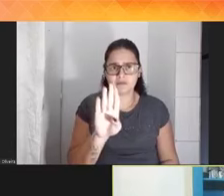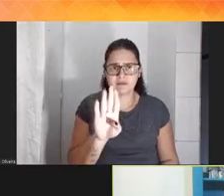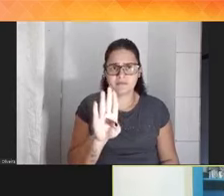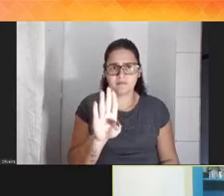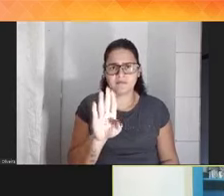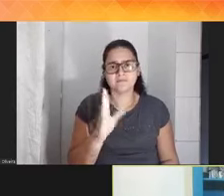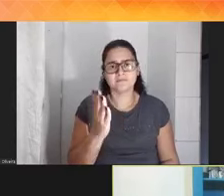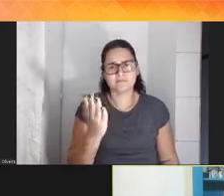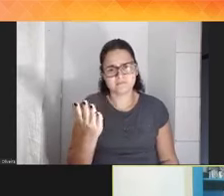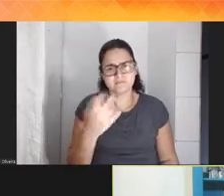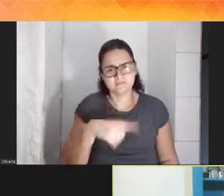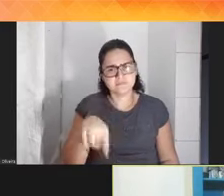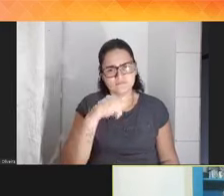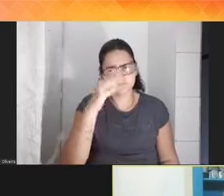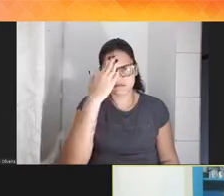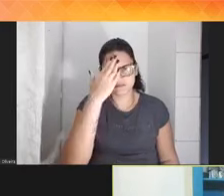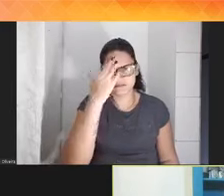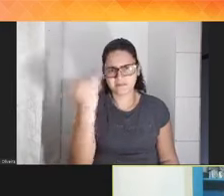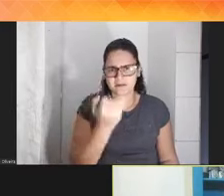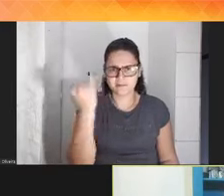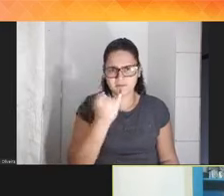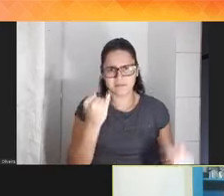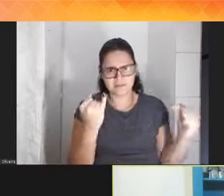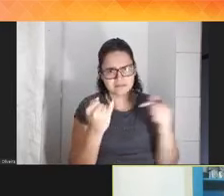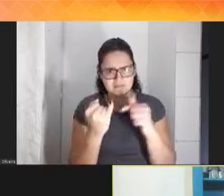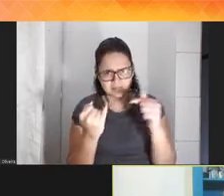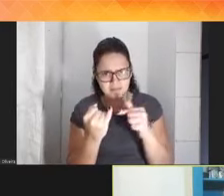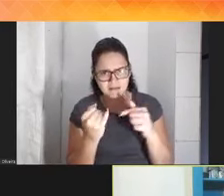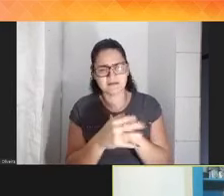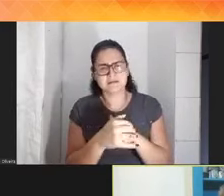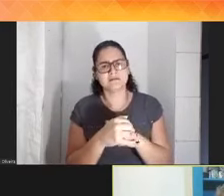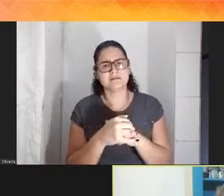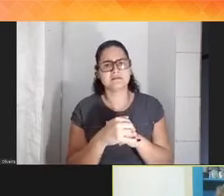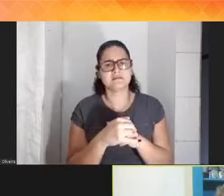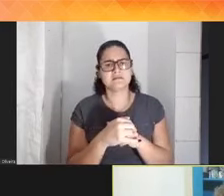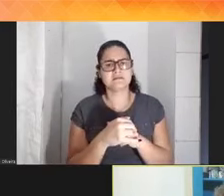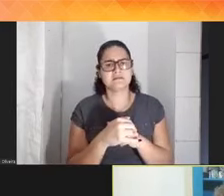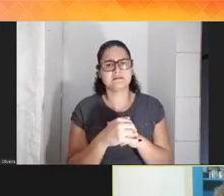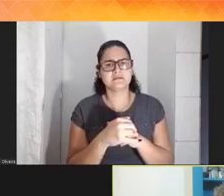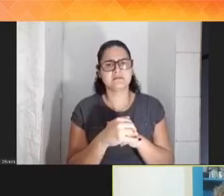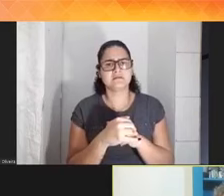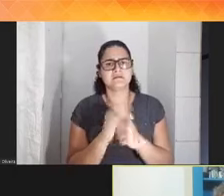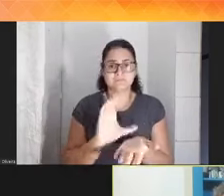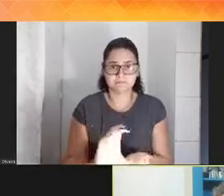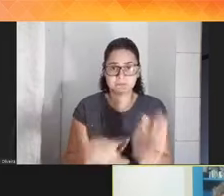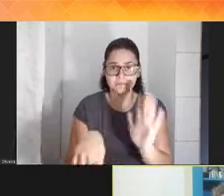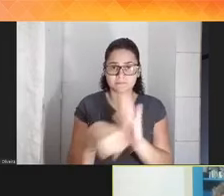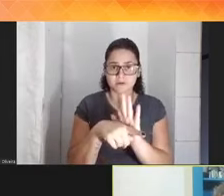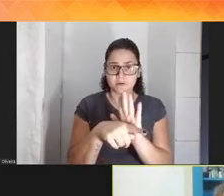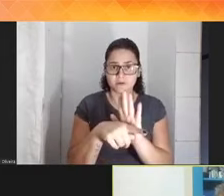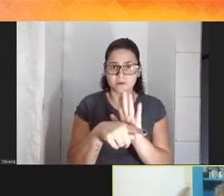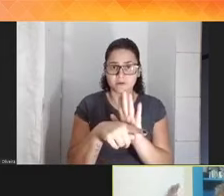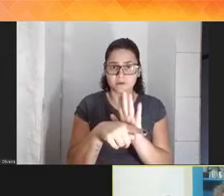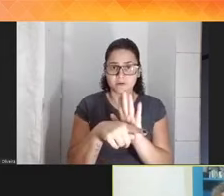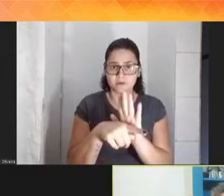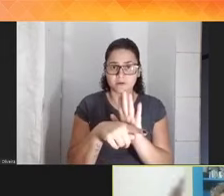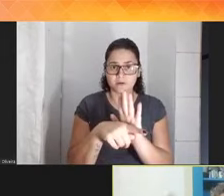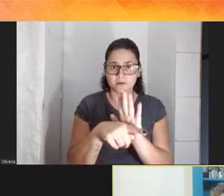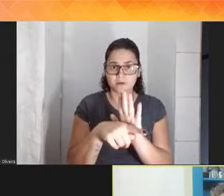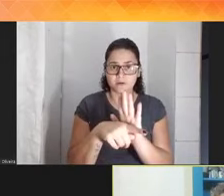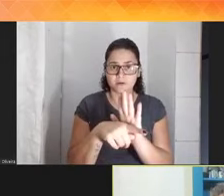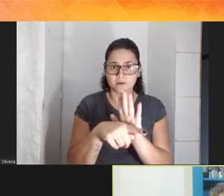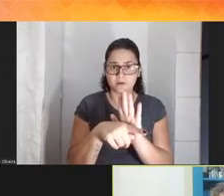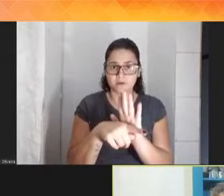da importância dessa ferramenta no financiamento da educação, e o financiamento da educação, não estamos dizendo aqui, claro,